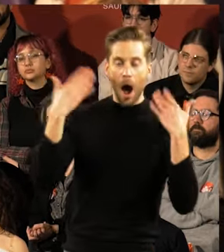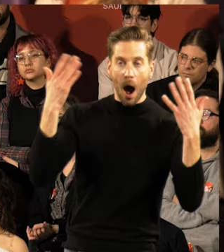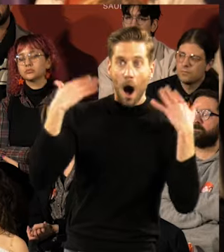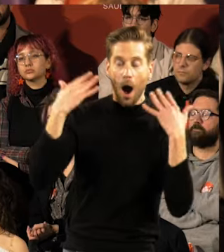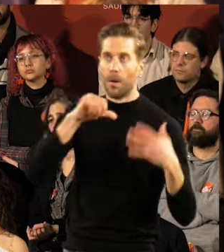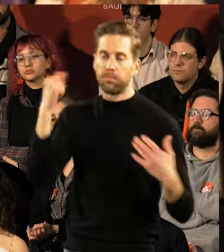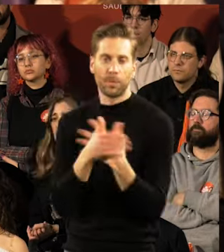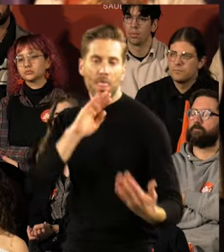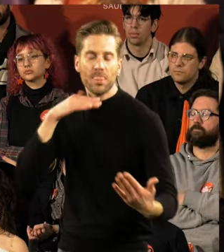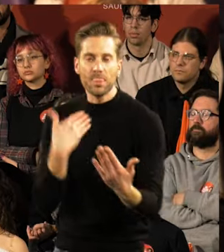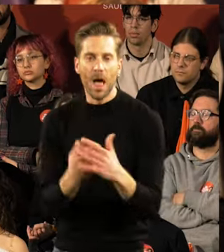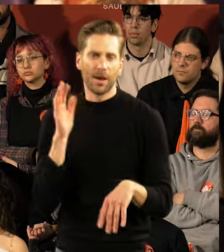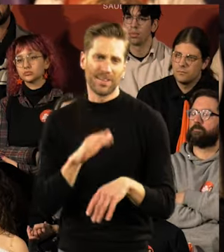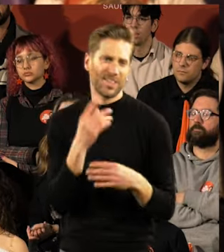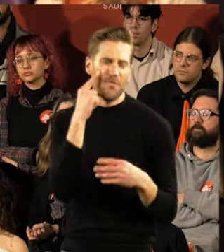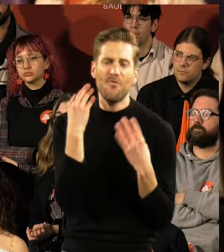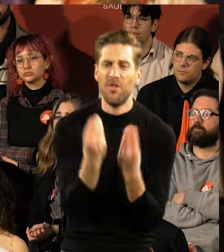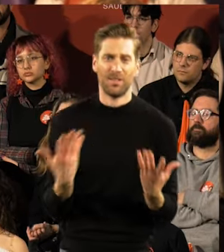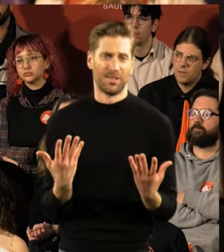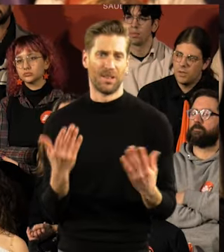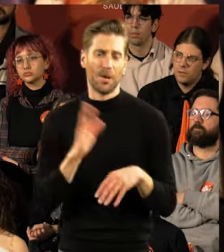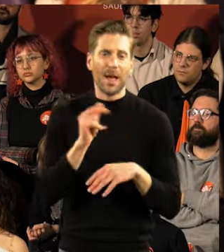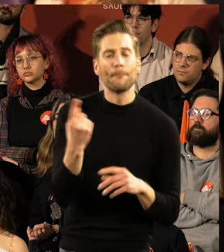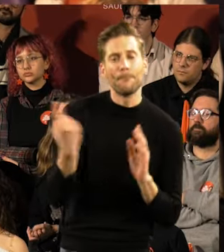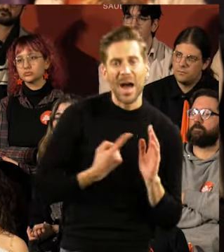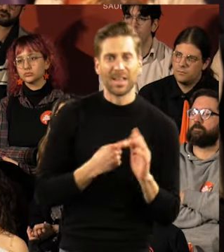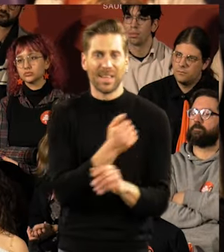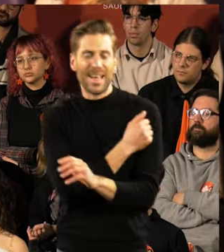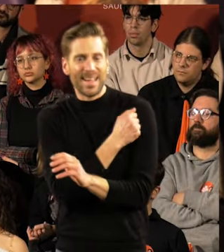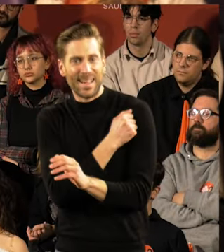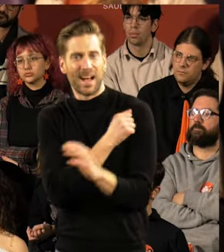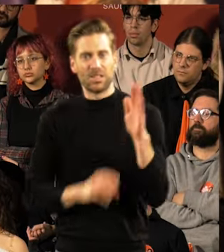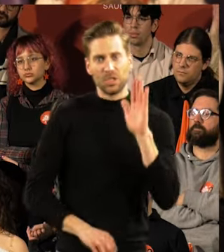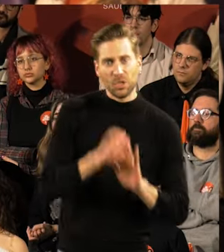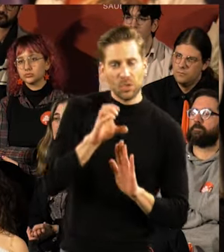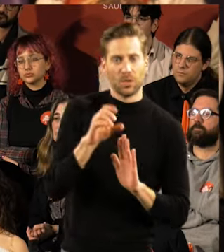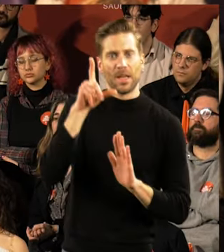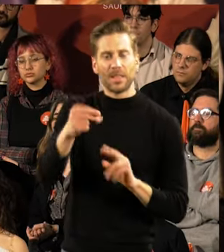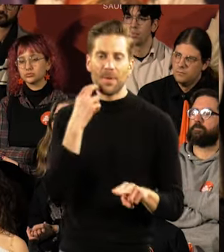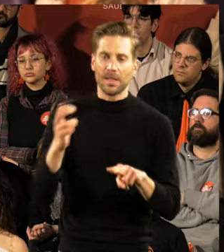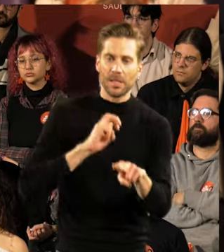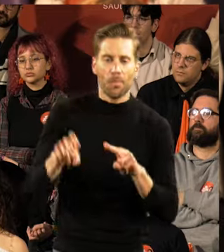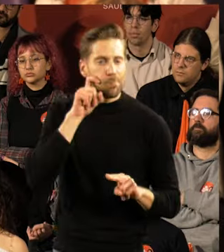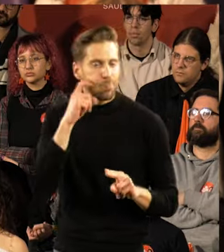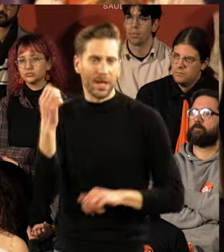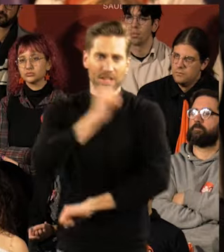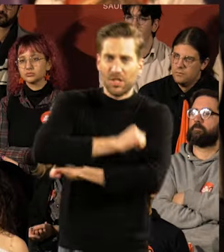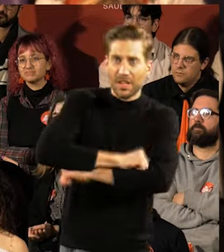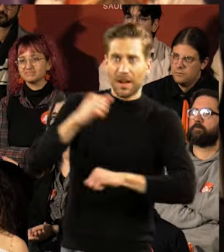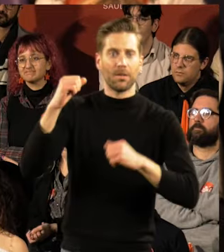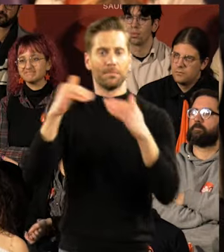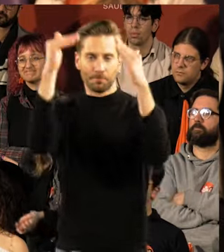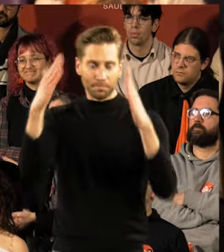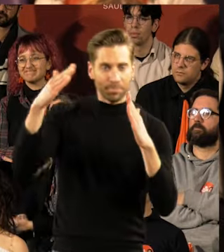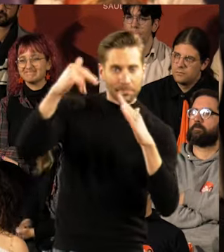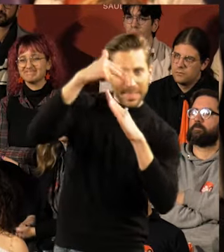vergonhoso e por isso queremos um programa para garantir conforto térmico das famílias em risco de pobreza energética, com janelas e com telhados